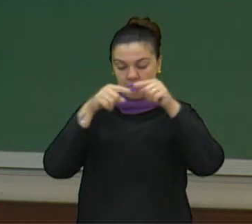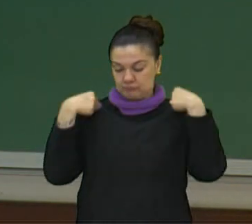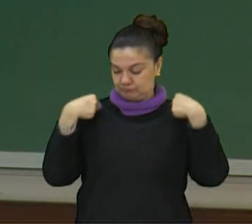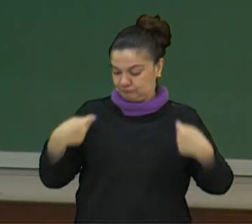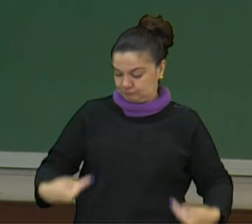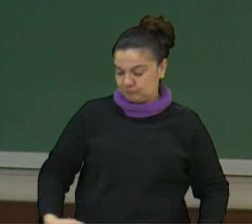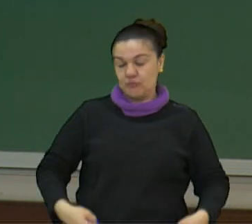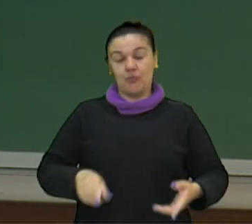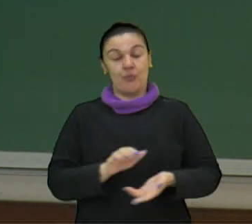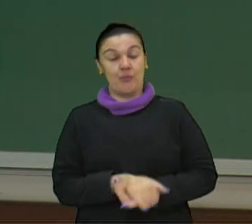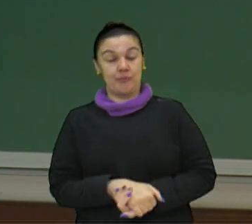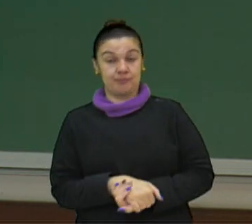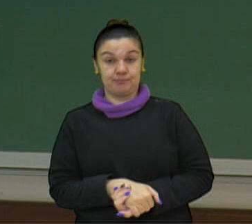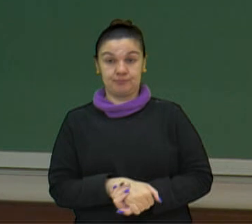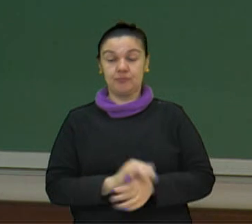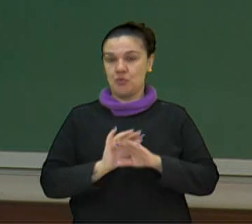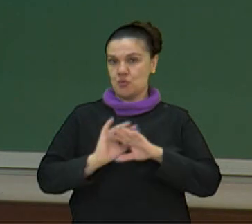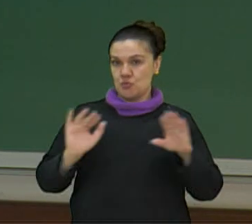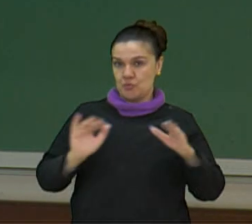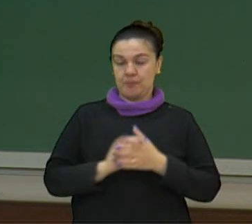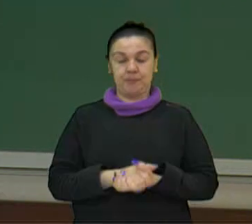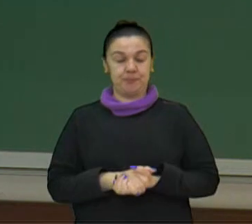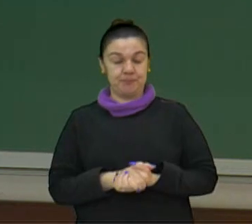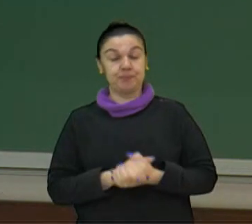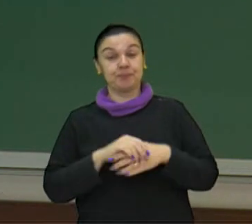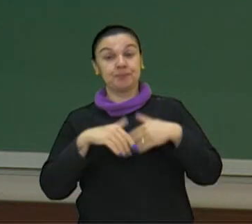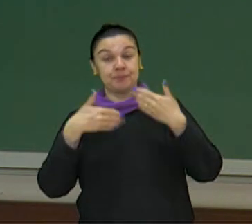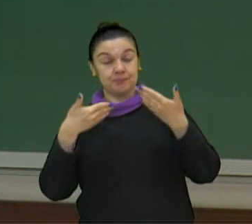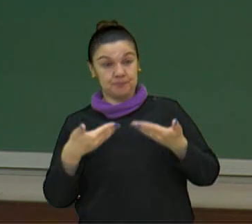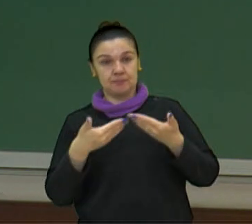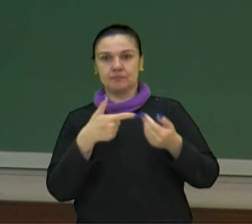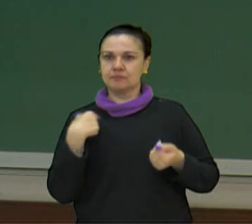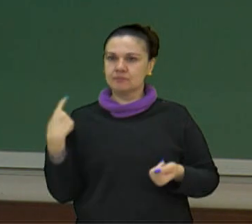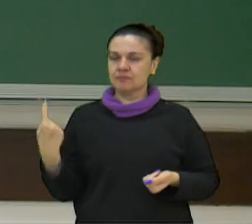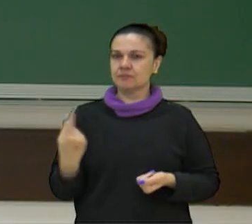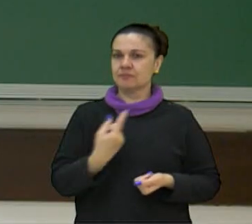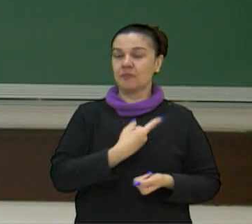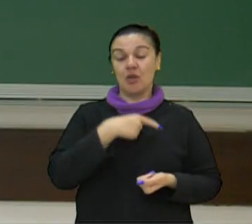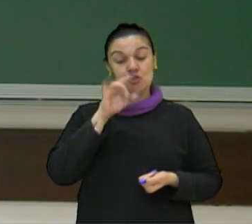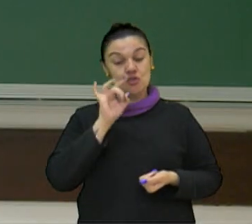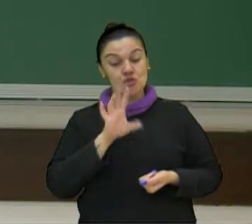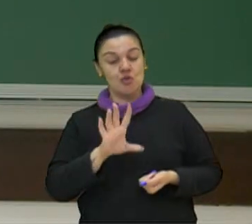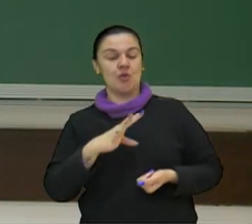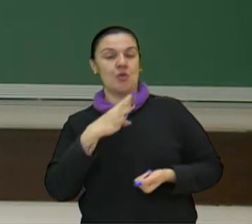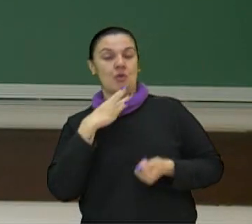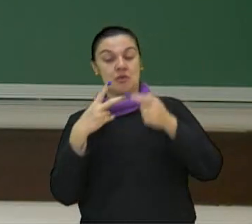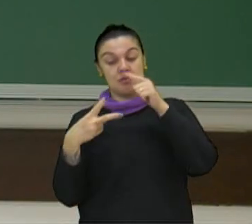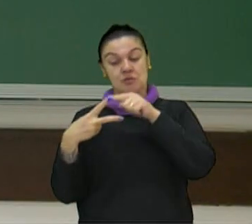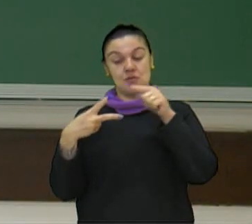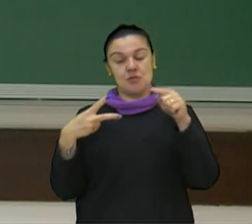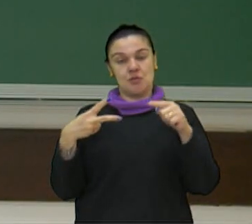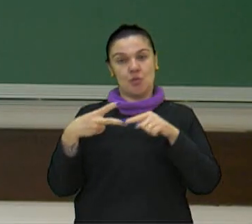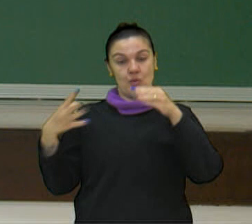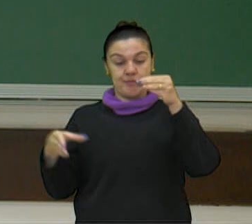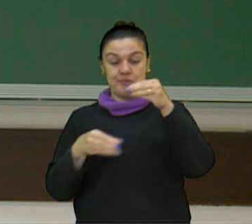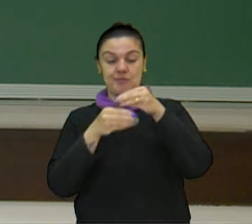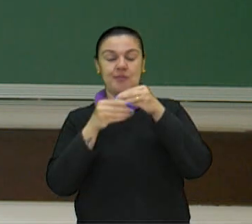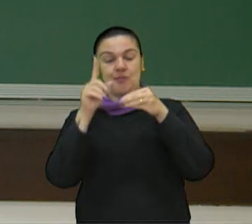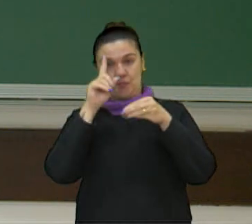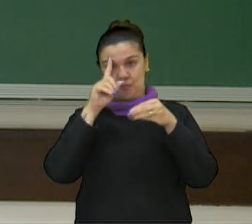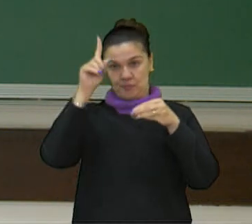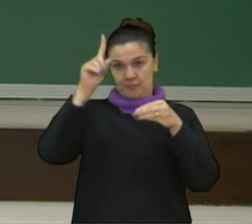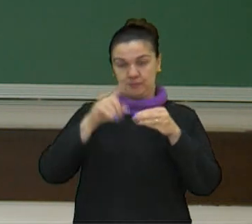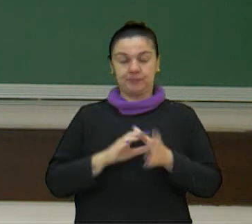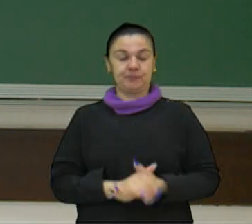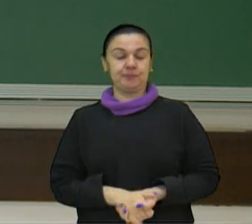extensão, que é a matéria, né, que é o corpo. Então, nós só podemos conhecer 2 dos atributos de Deus.